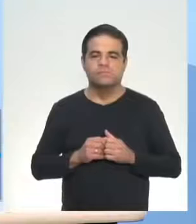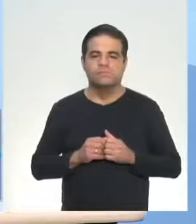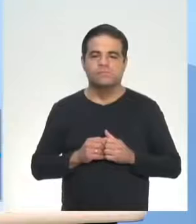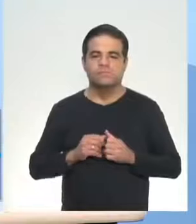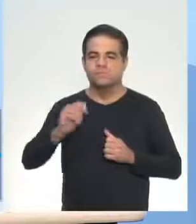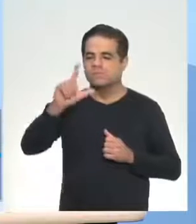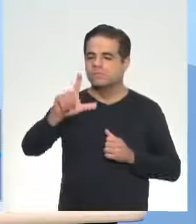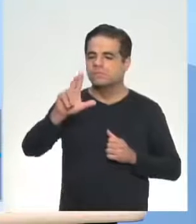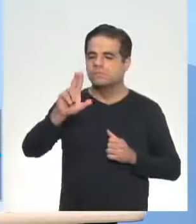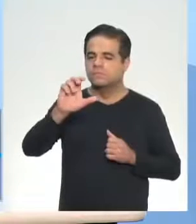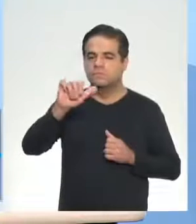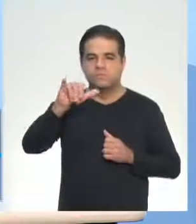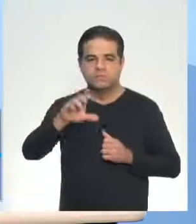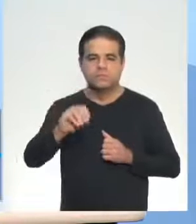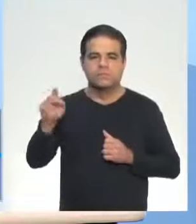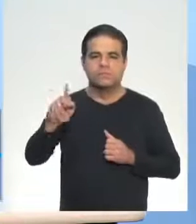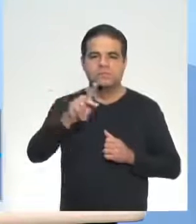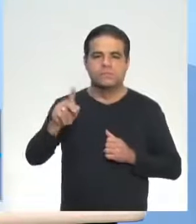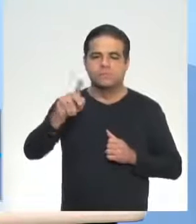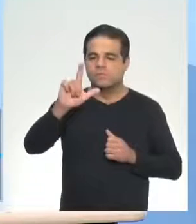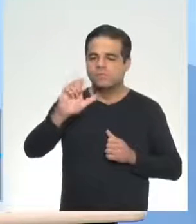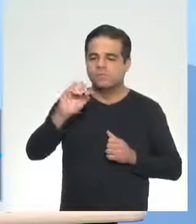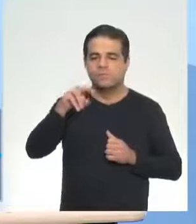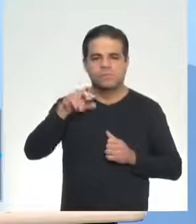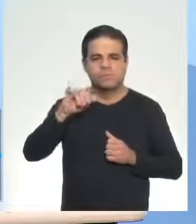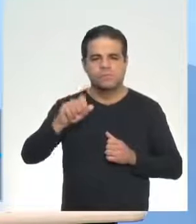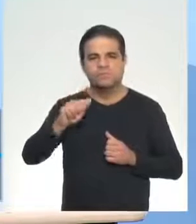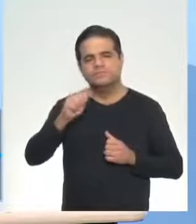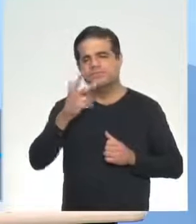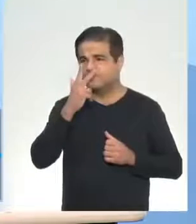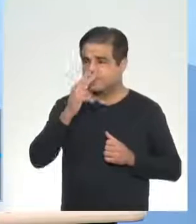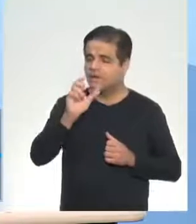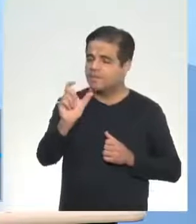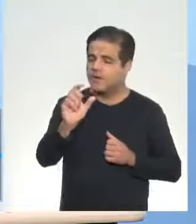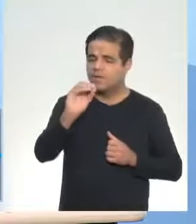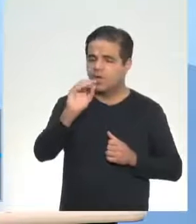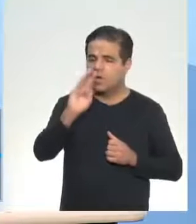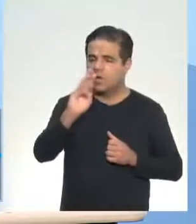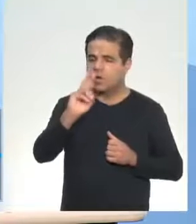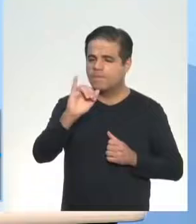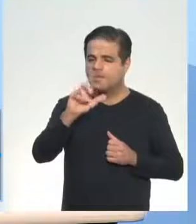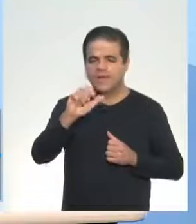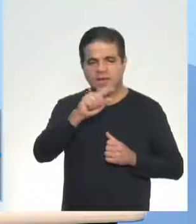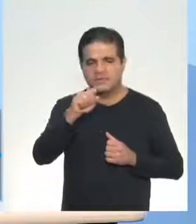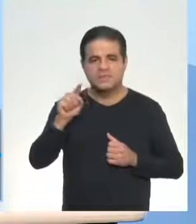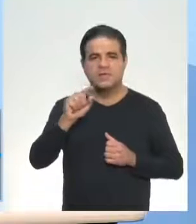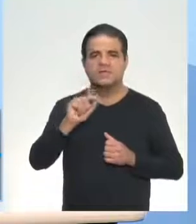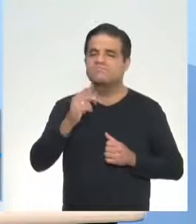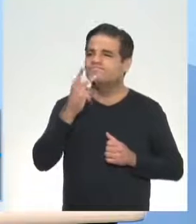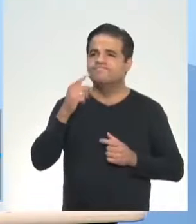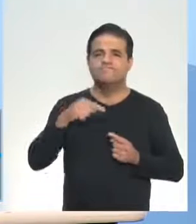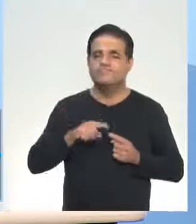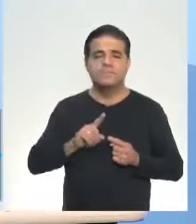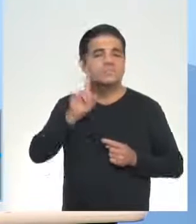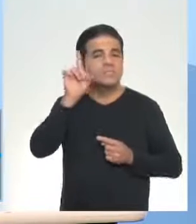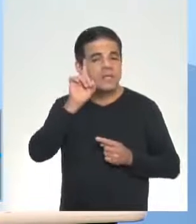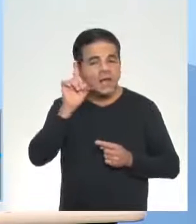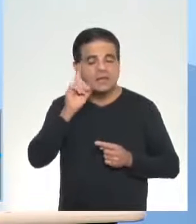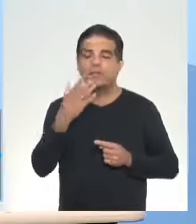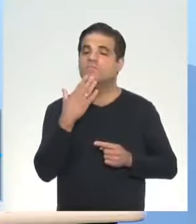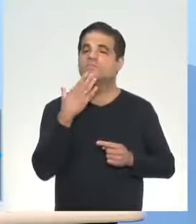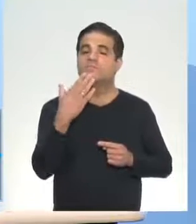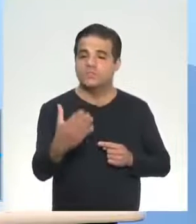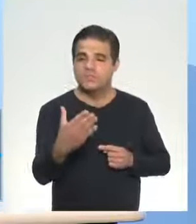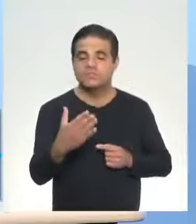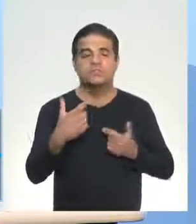O Lúcio da Pro Leonilda colocou obrigação, eu acho. A Promárcia colocou inadequados. Data,